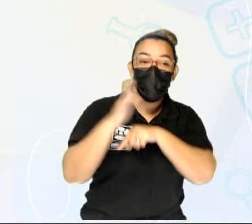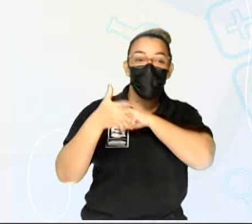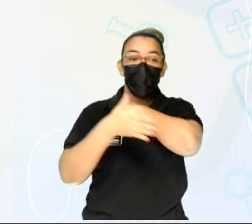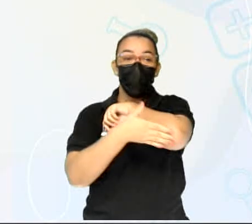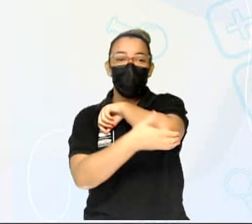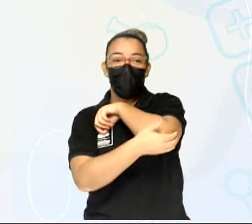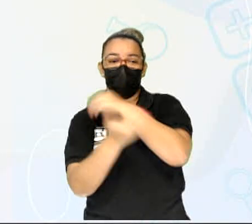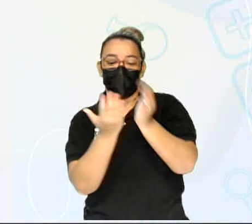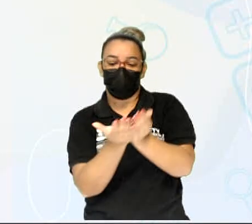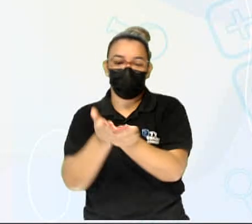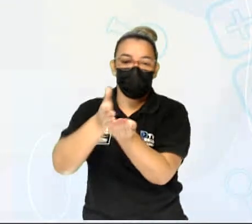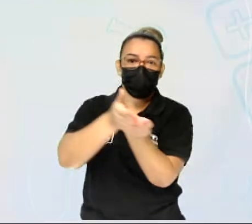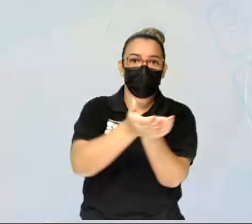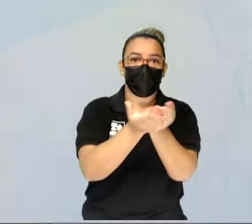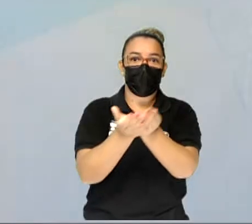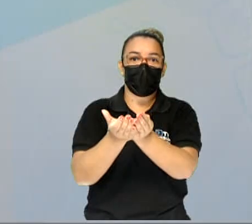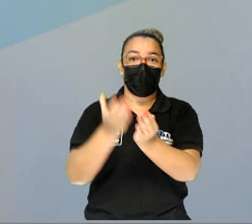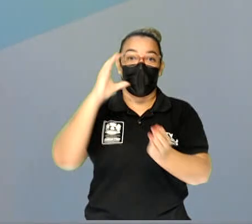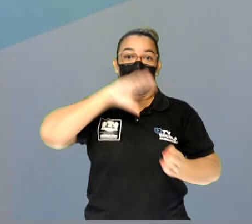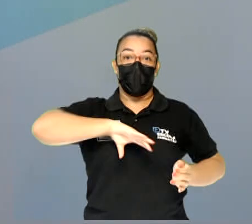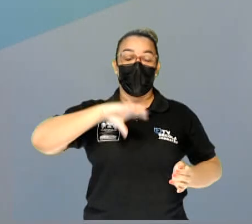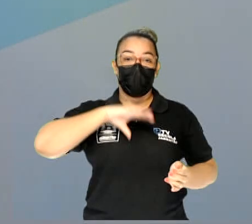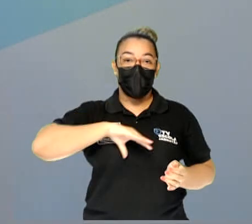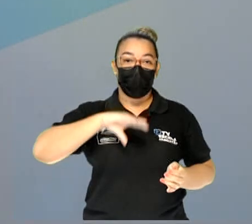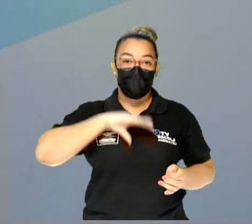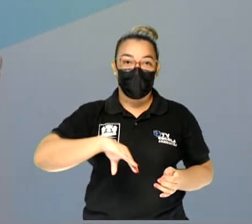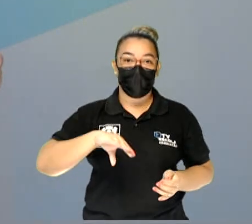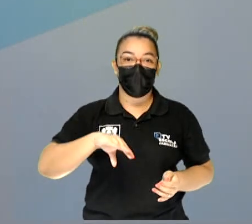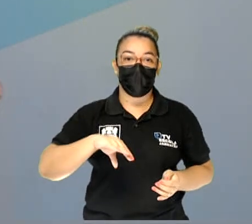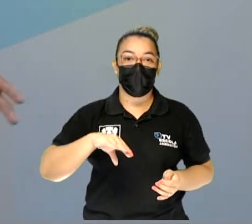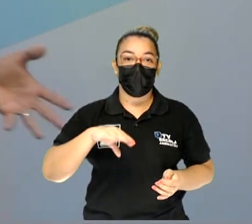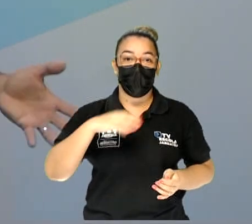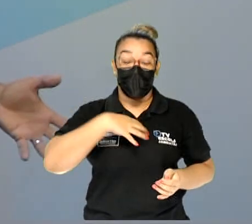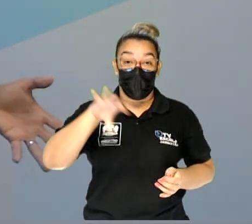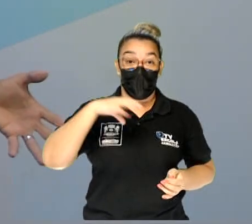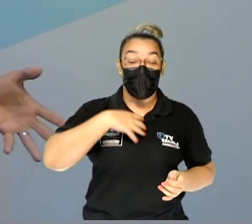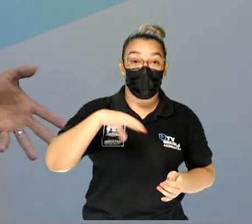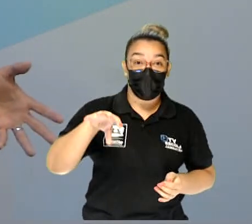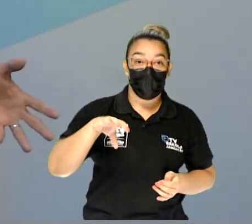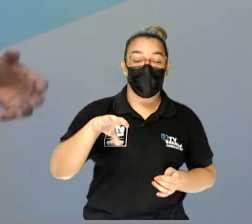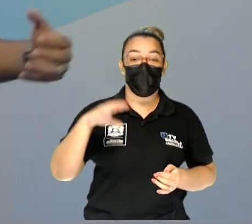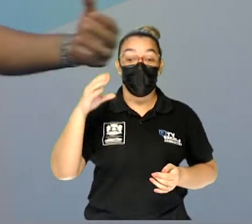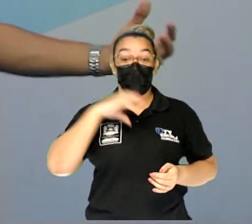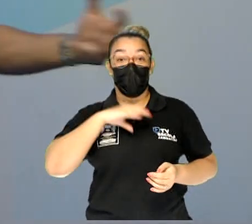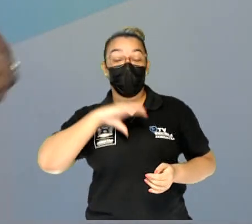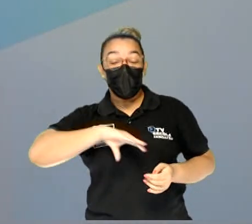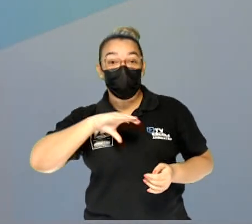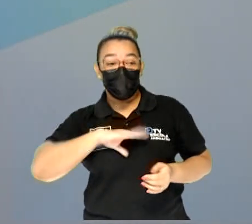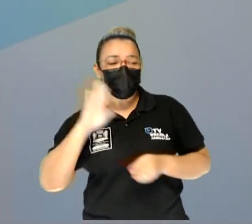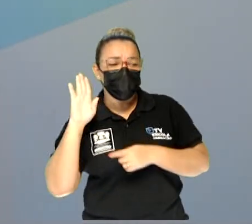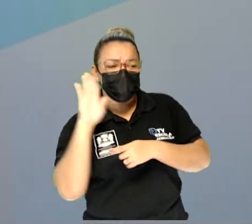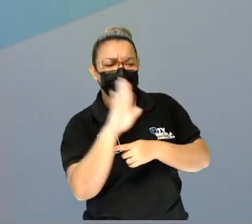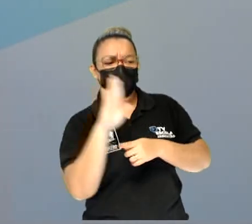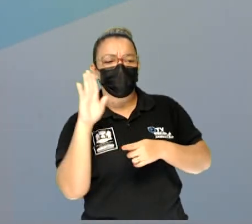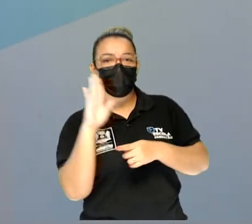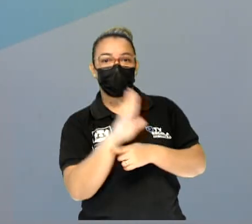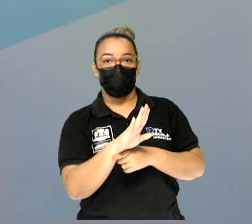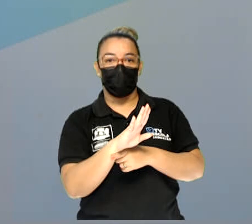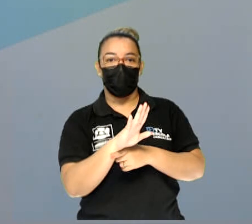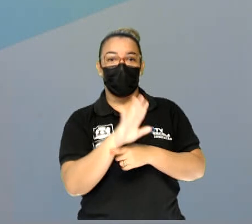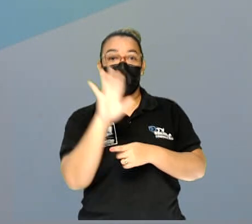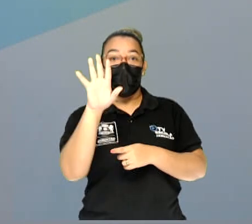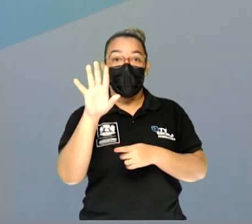de navios que vinham da Bahia. Portugal ajudava do jeito que podia. Então, o resto do Brasil que permanecia sob